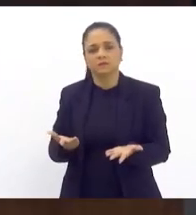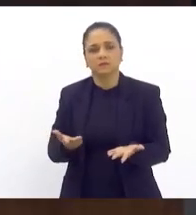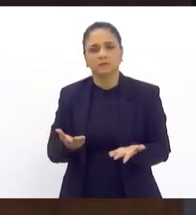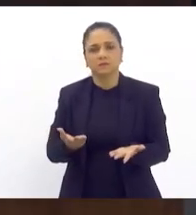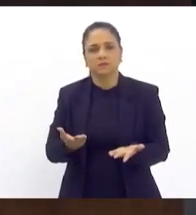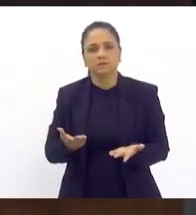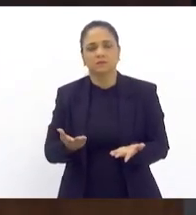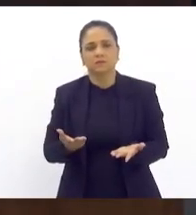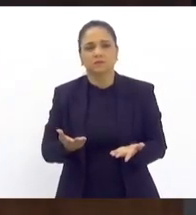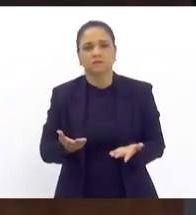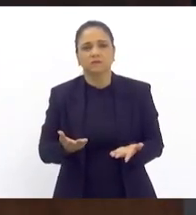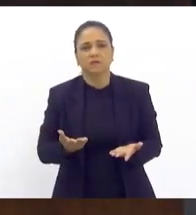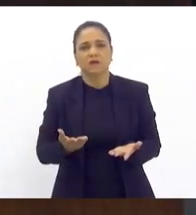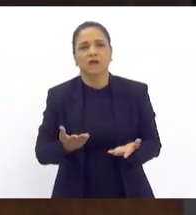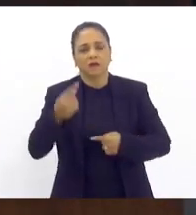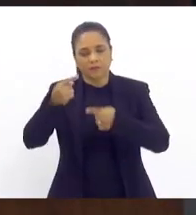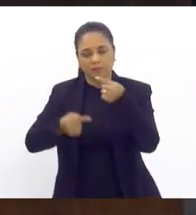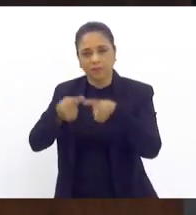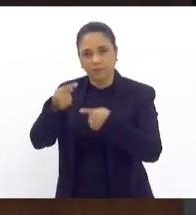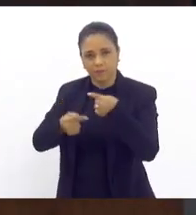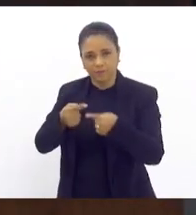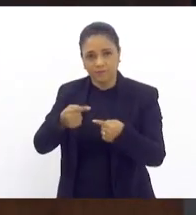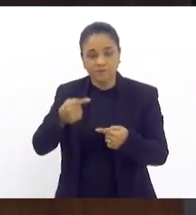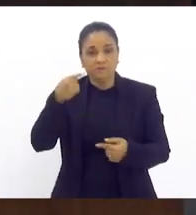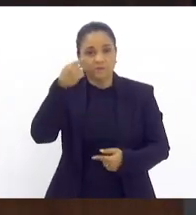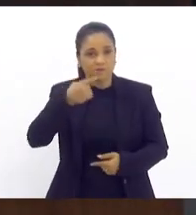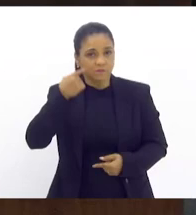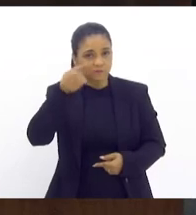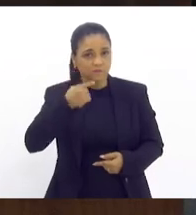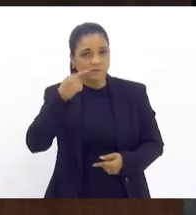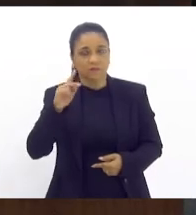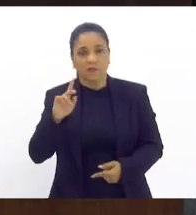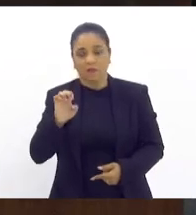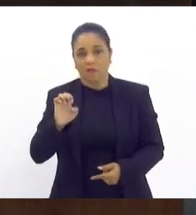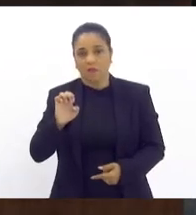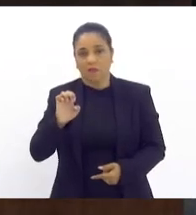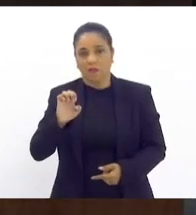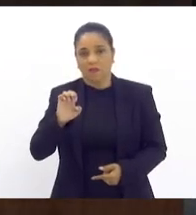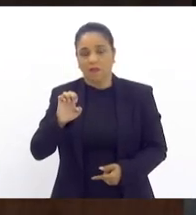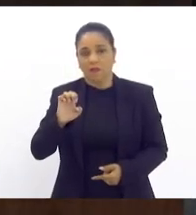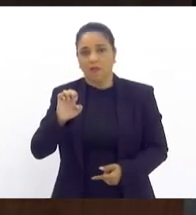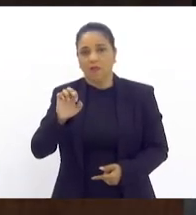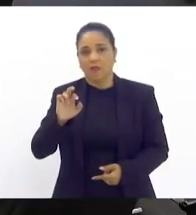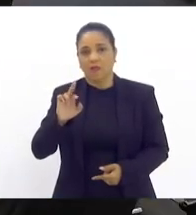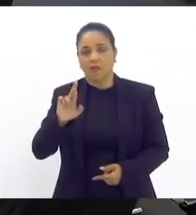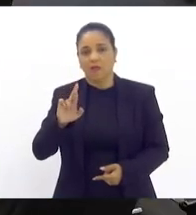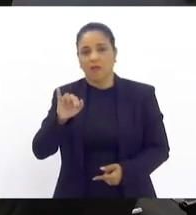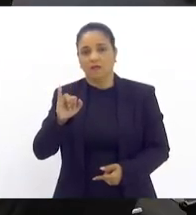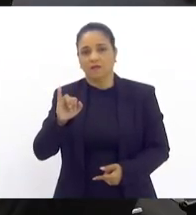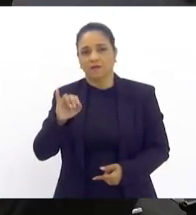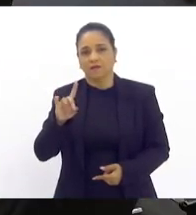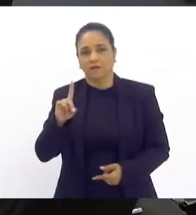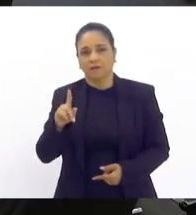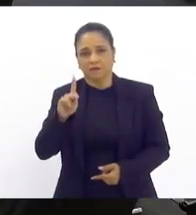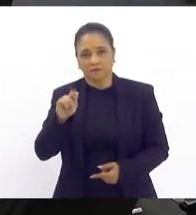Presidente a deputada Hélida tem preferência ela quer discutir também